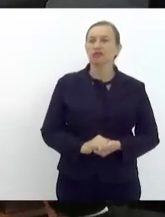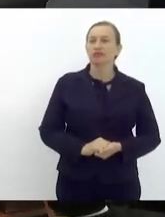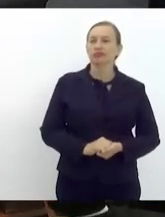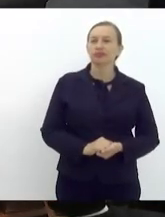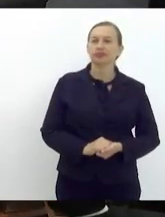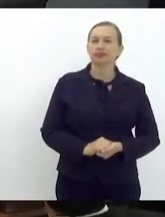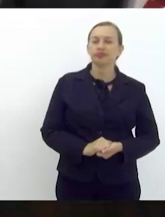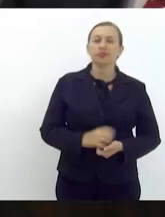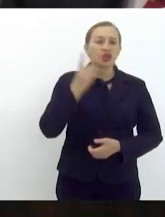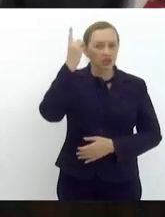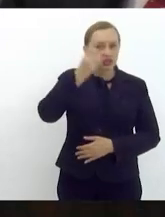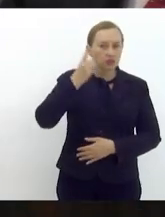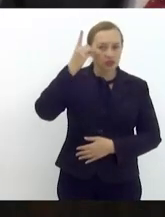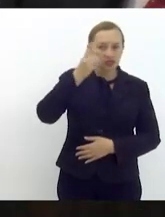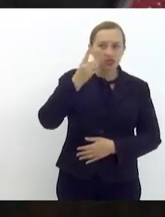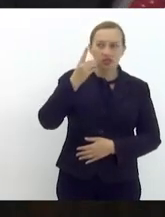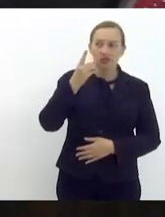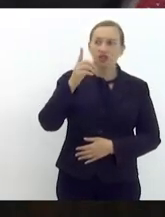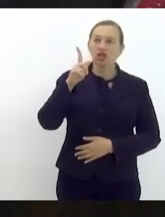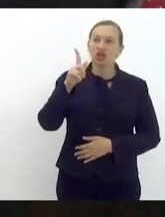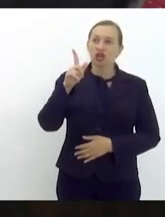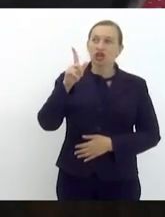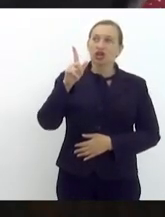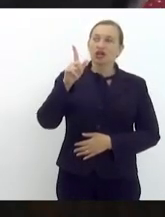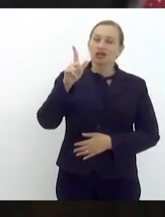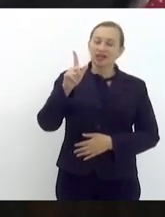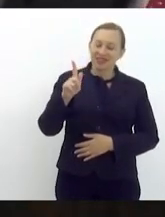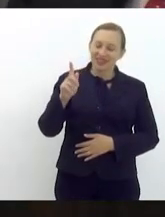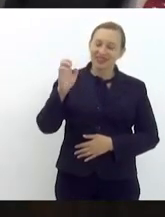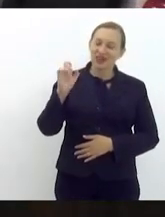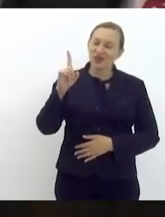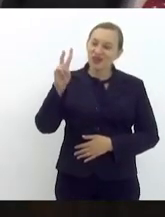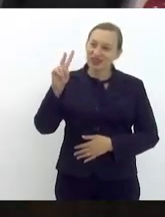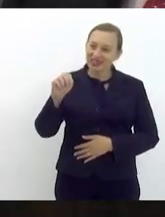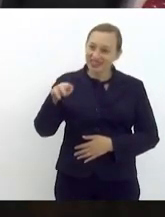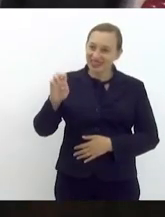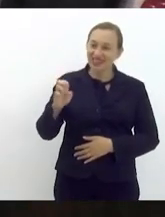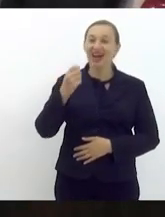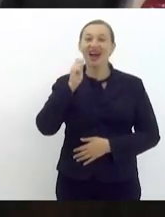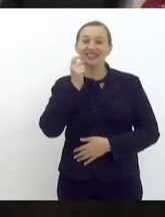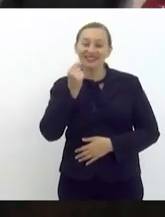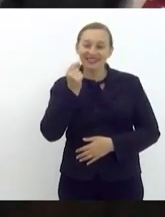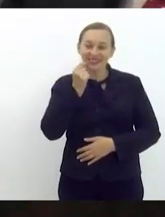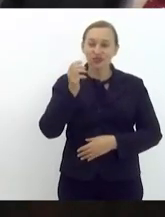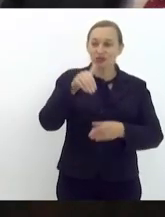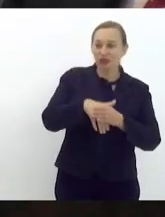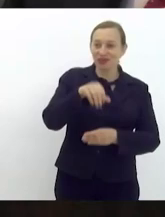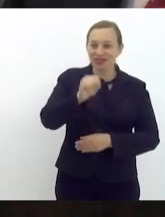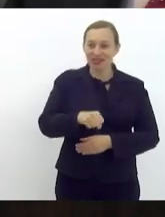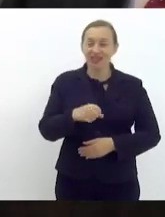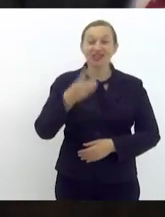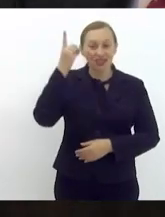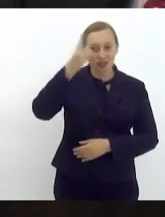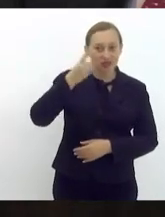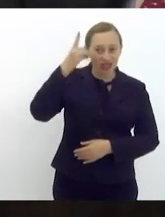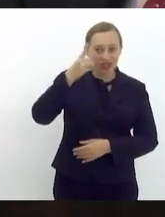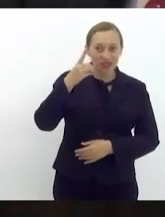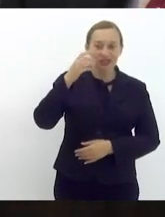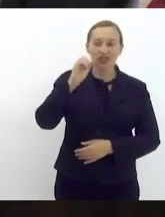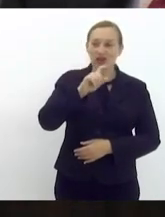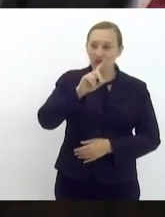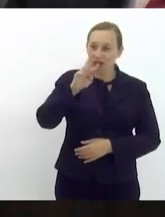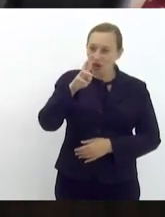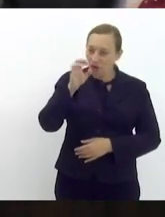Sim. Deputado Giovanni Ratinho deixou consignado o voto. Sim. Deputado Guilherme Delaroli